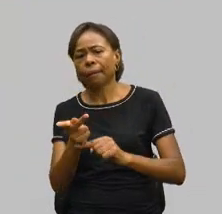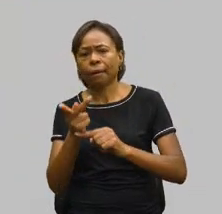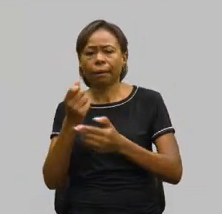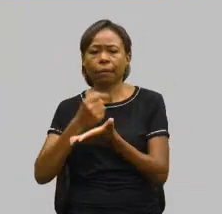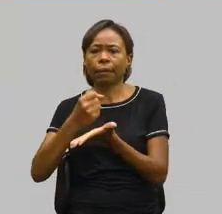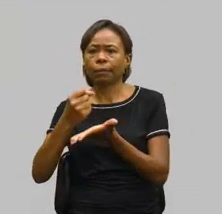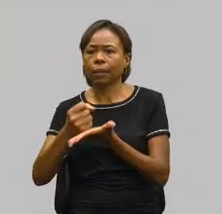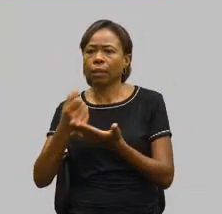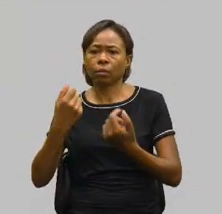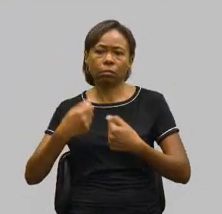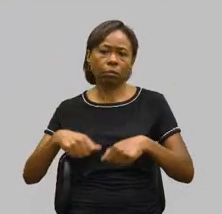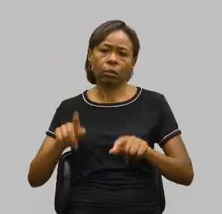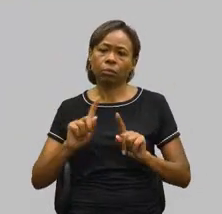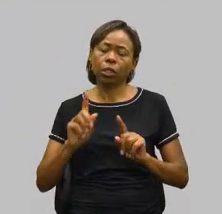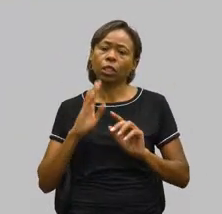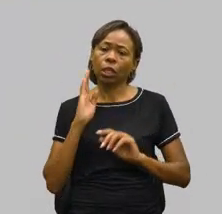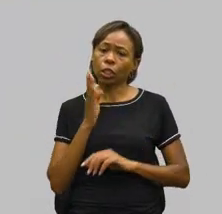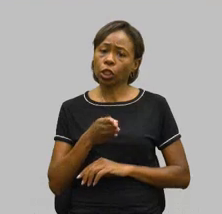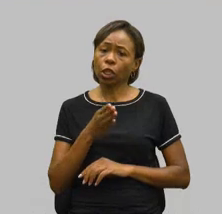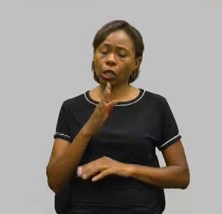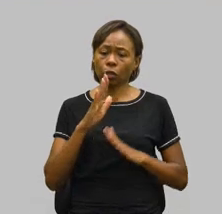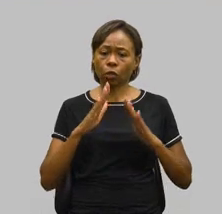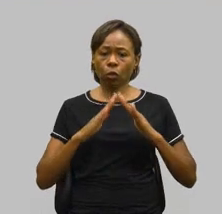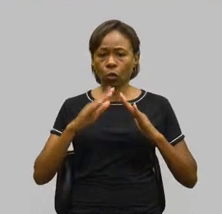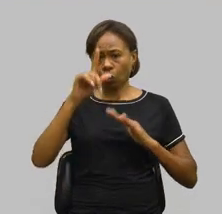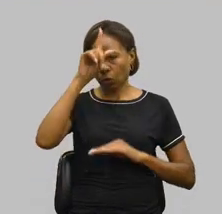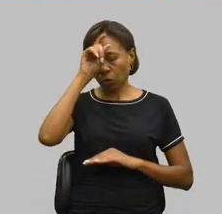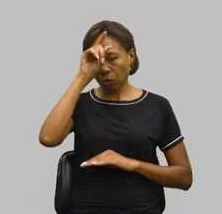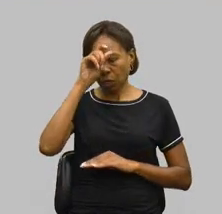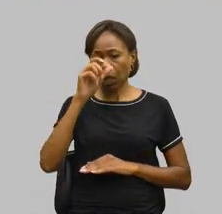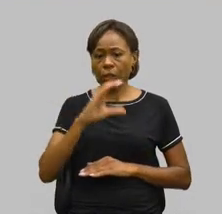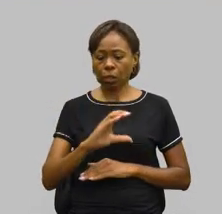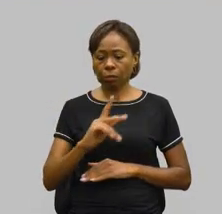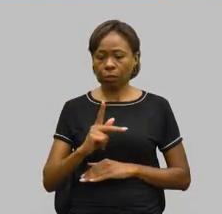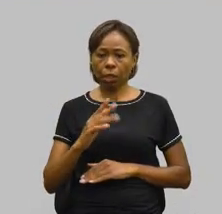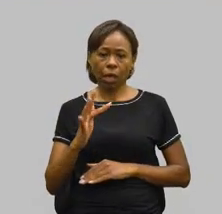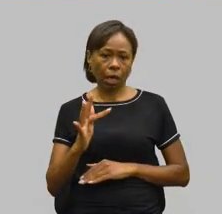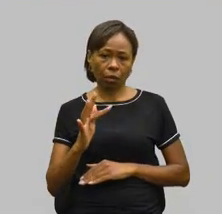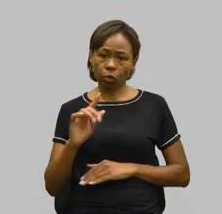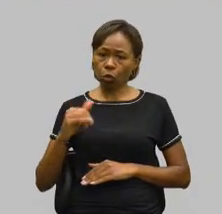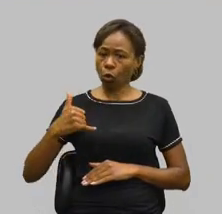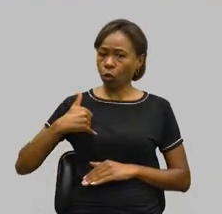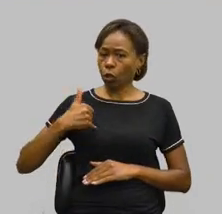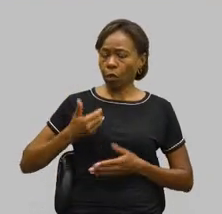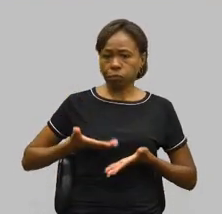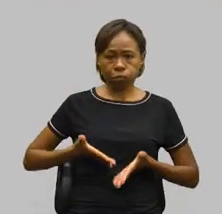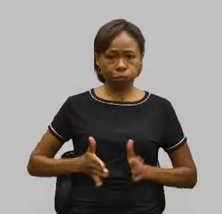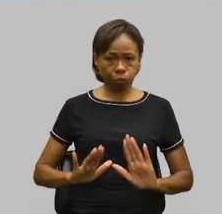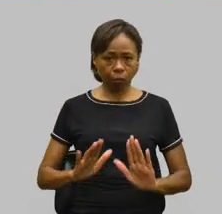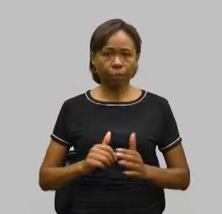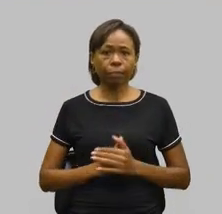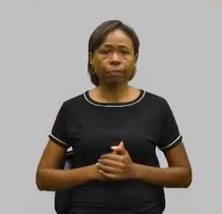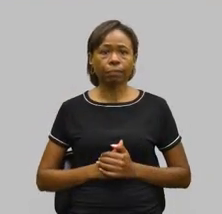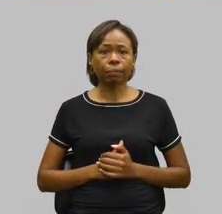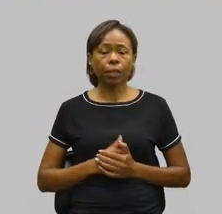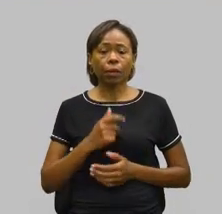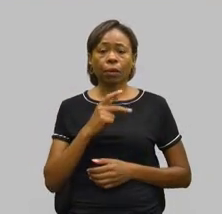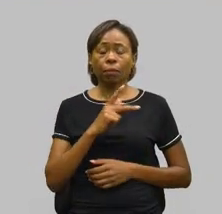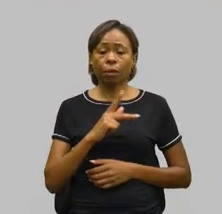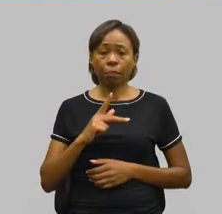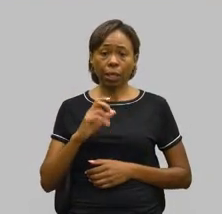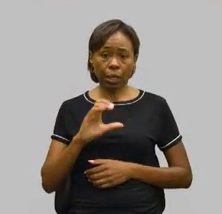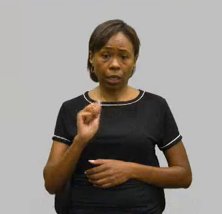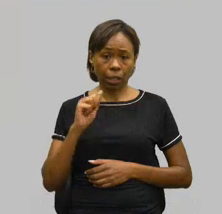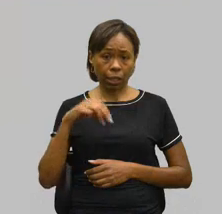tem o acesso a essa certidão e o CPF logo no primeiro momento de vida também o PPC programa de proteção a